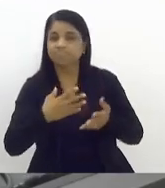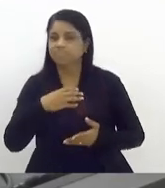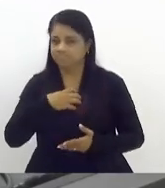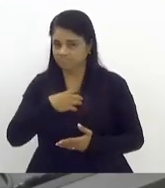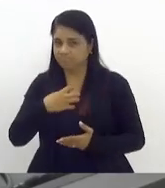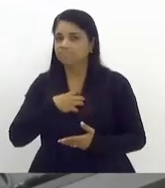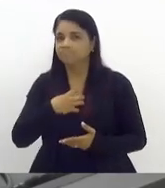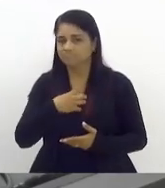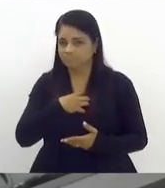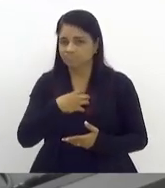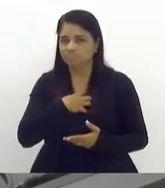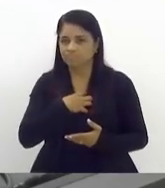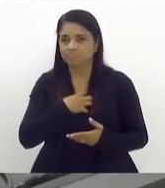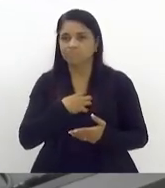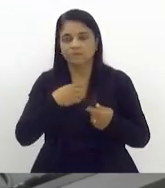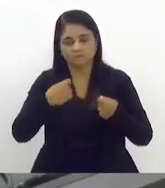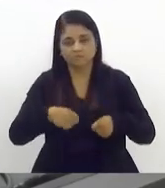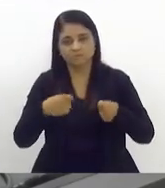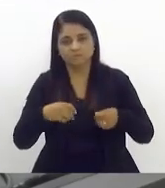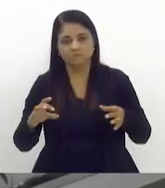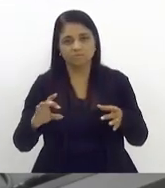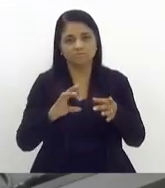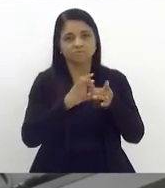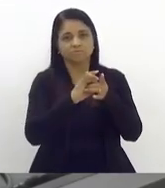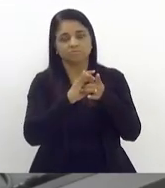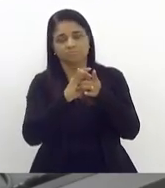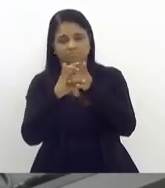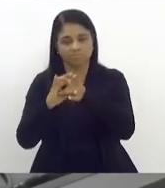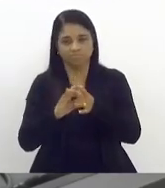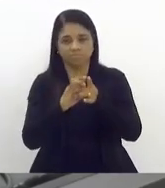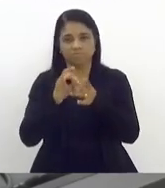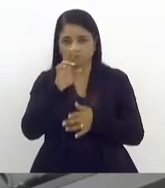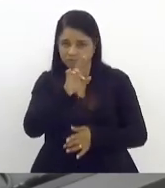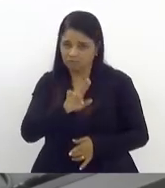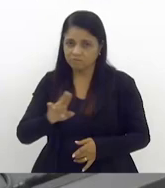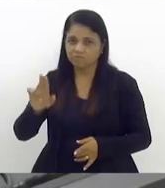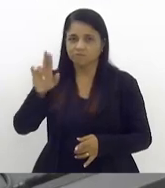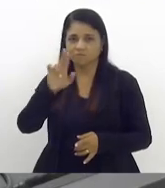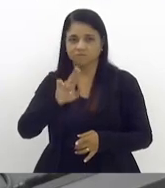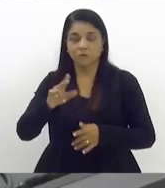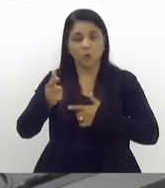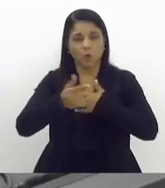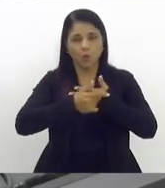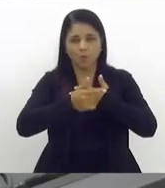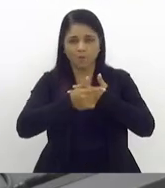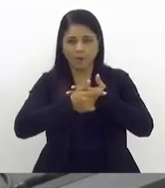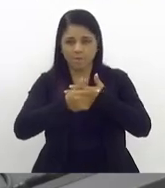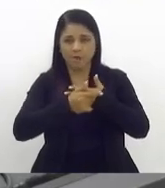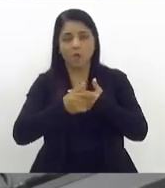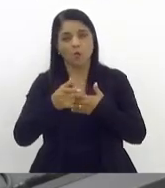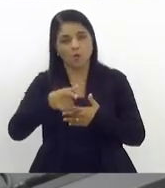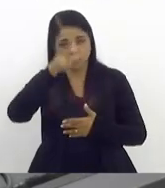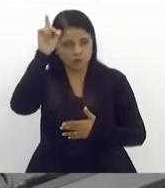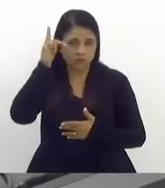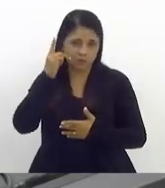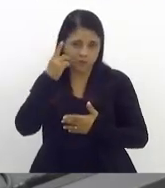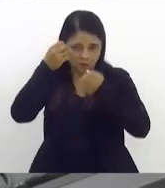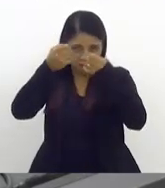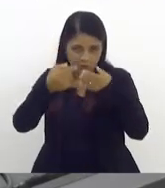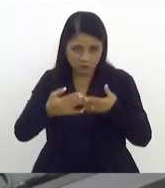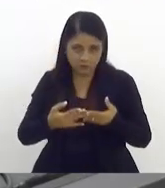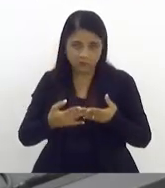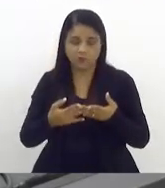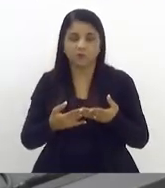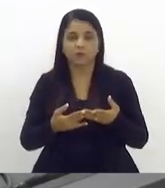de necessidade de universalização do acesso ao ensino superior, ao papel fundamental da UERJ, como bem destacou o deputado Luiz Paulo, já remontando